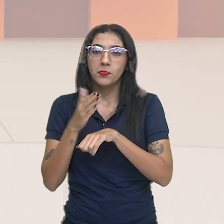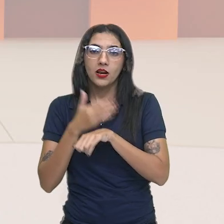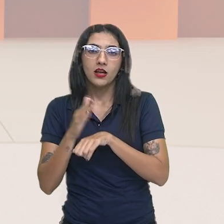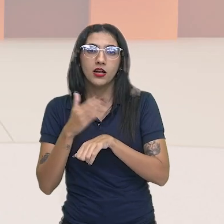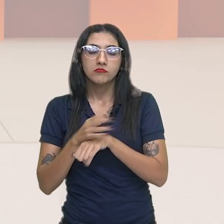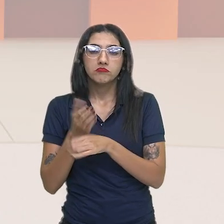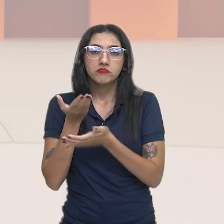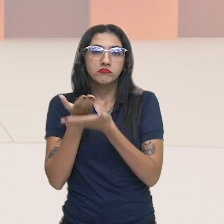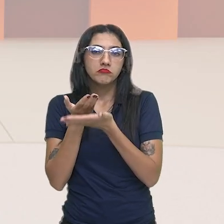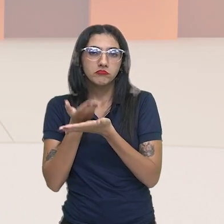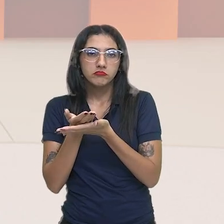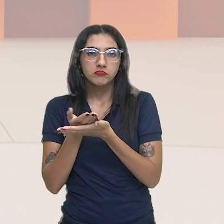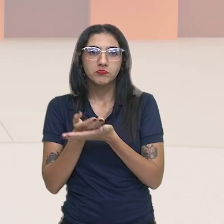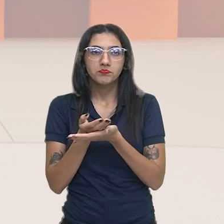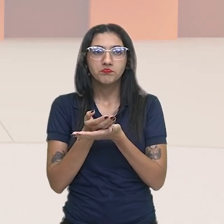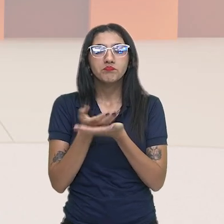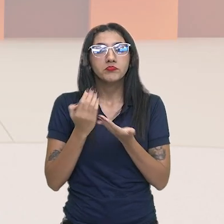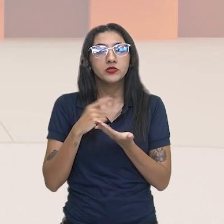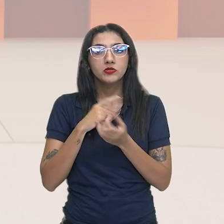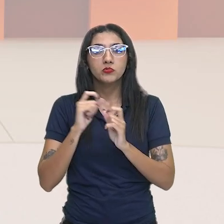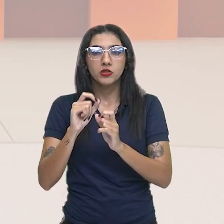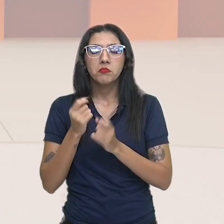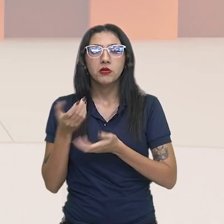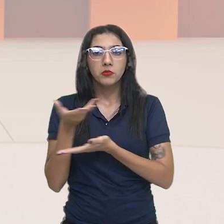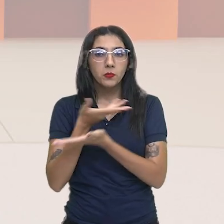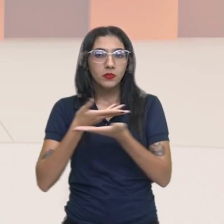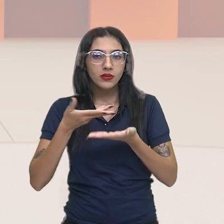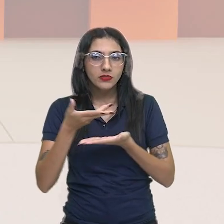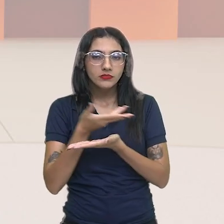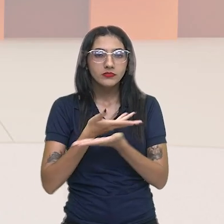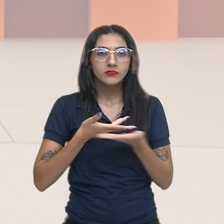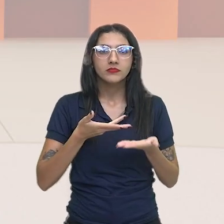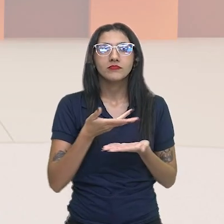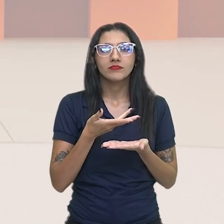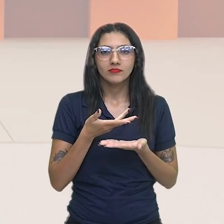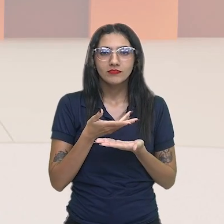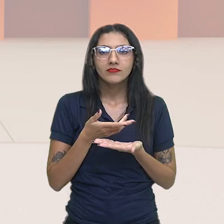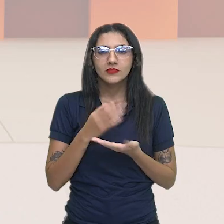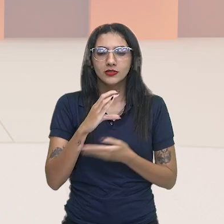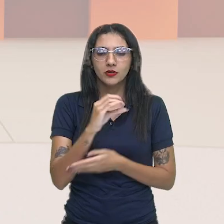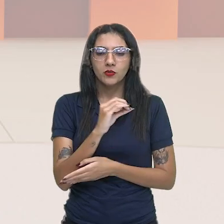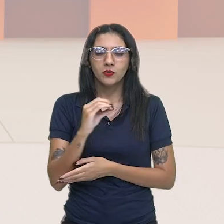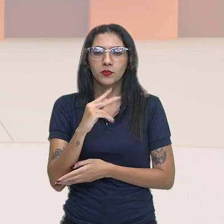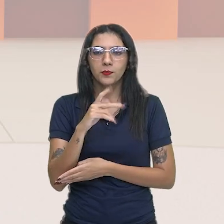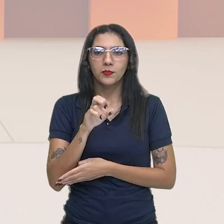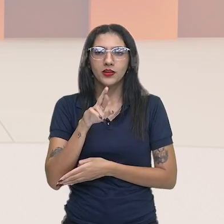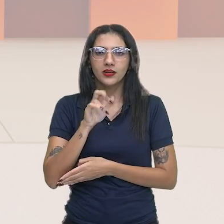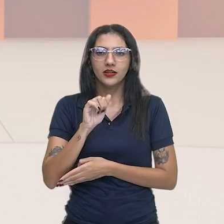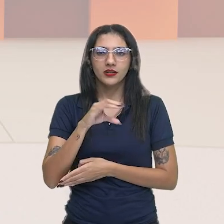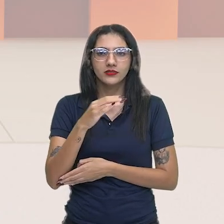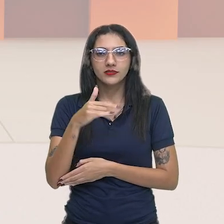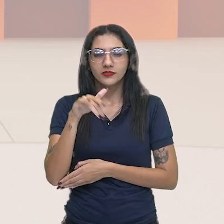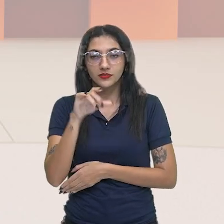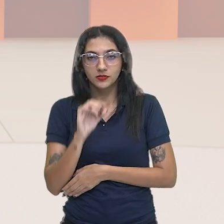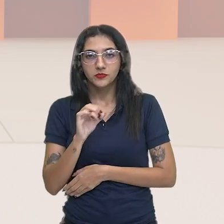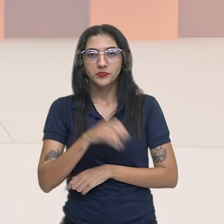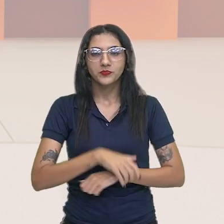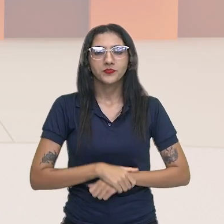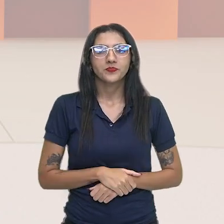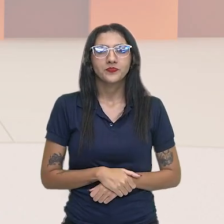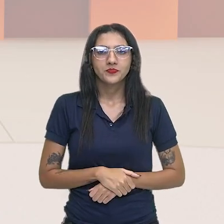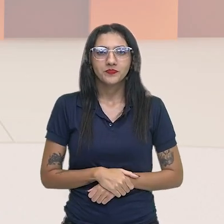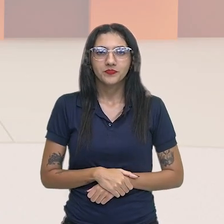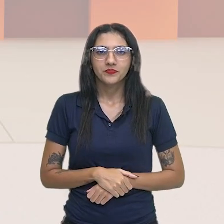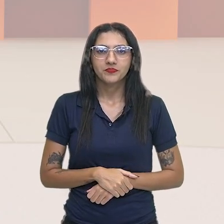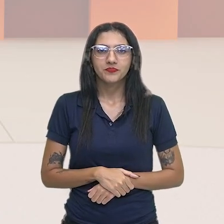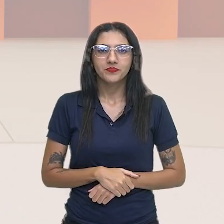aí nós temos cooperação, né? Quando você vai cooperar. Nos esportes e